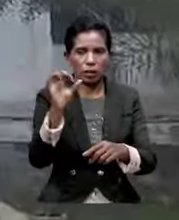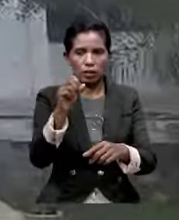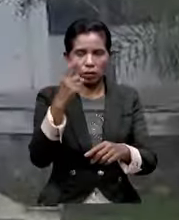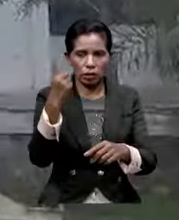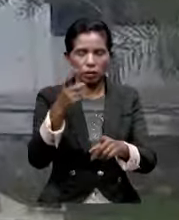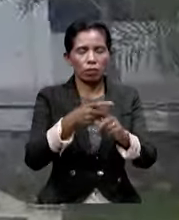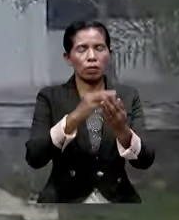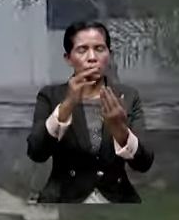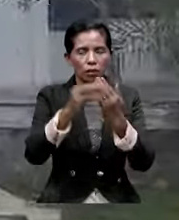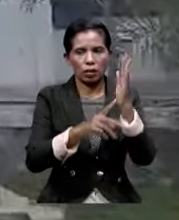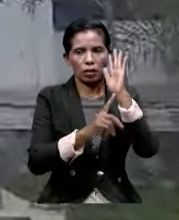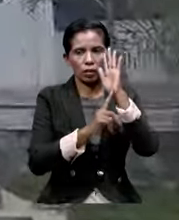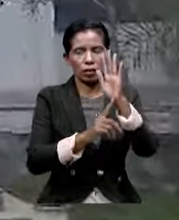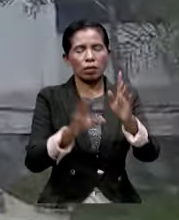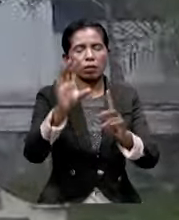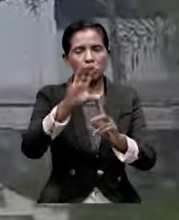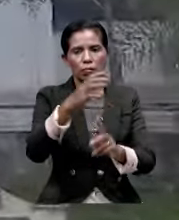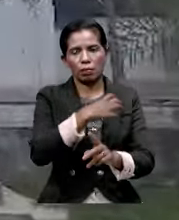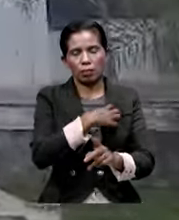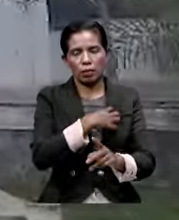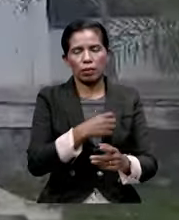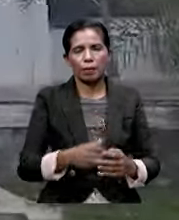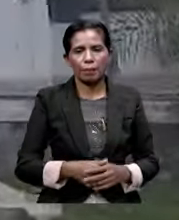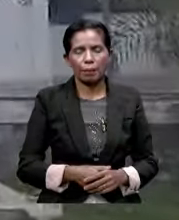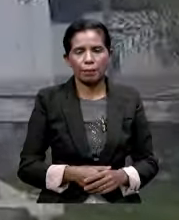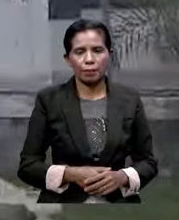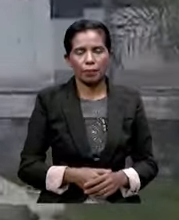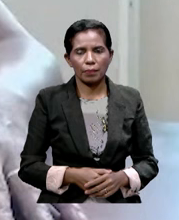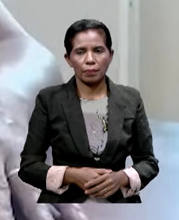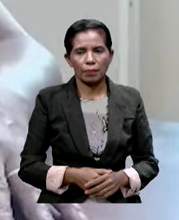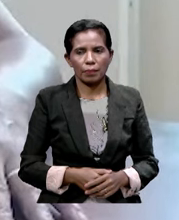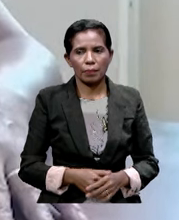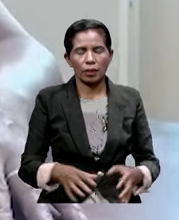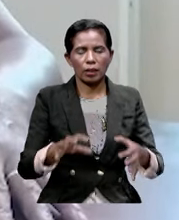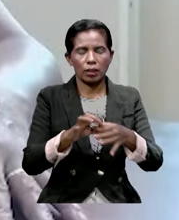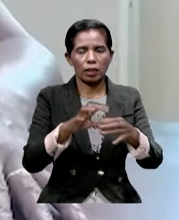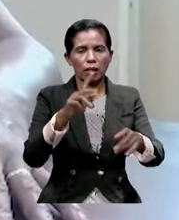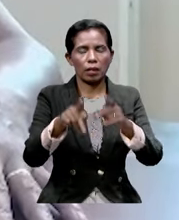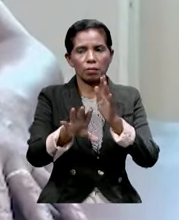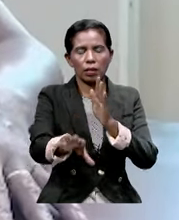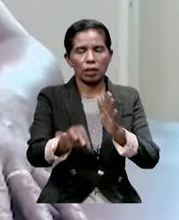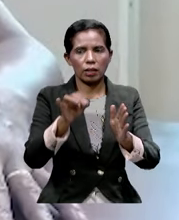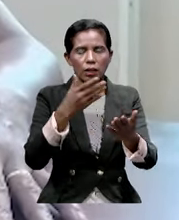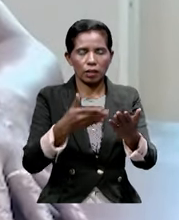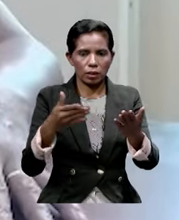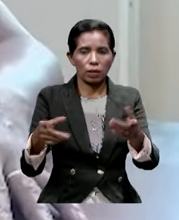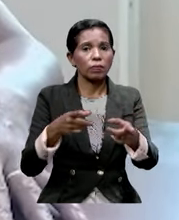ne, no informa keras ba polisia. Aliga ho, komunidade hetan material